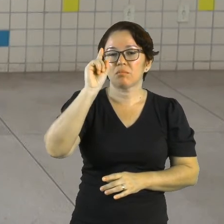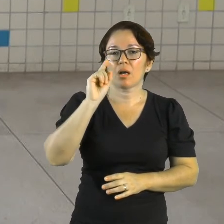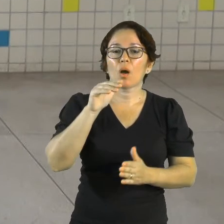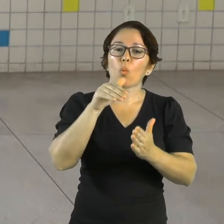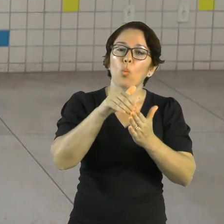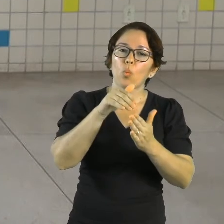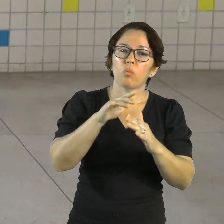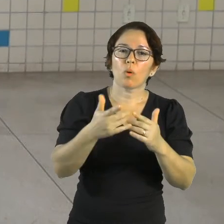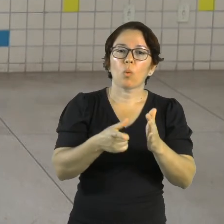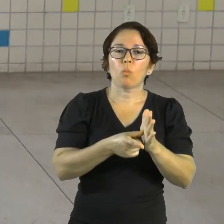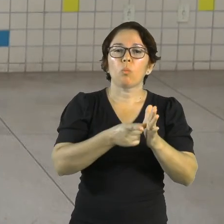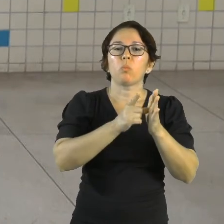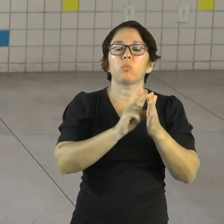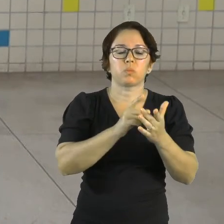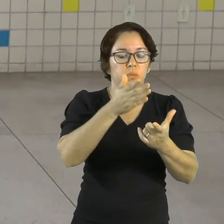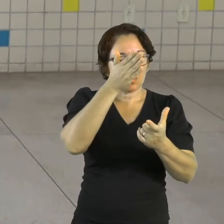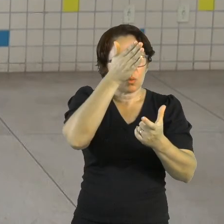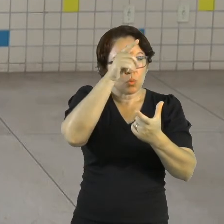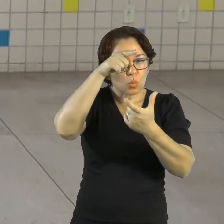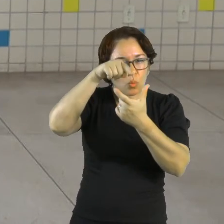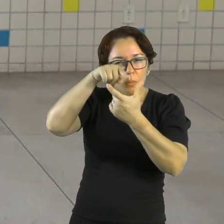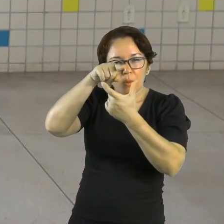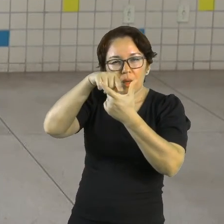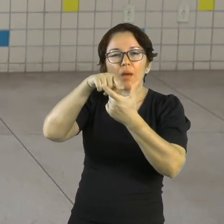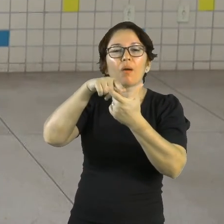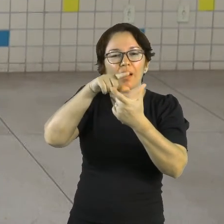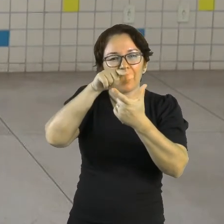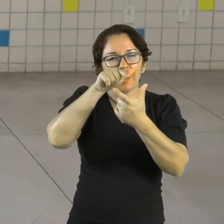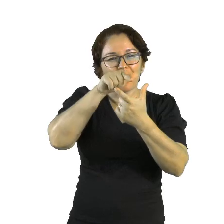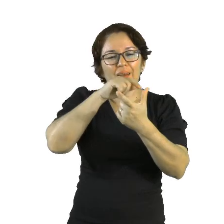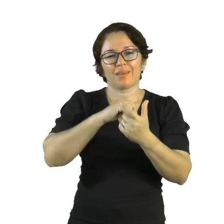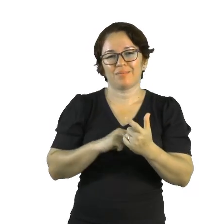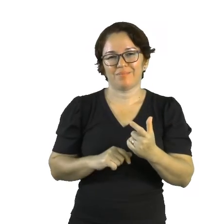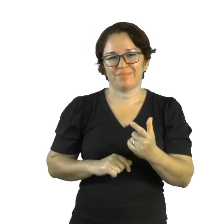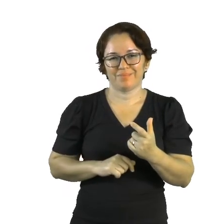penúltima? A penúltima. Então, ela é chamada de